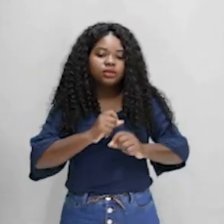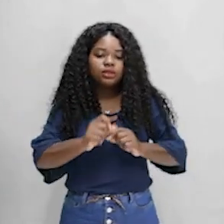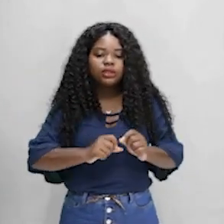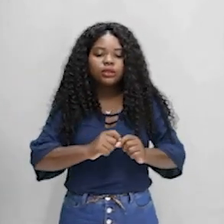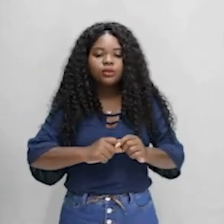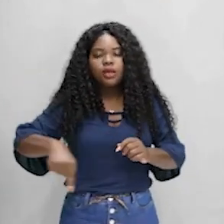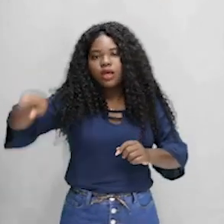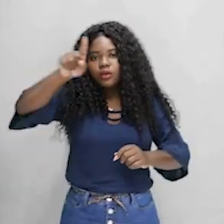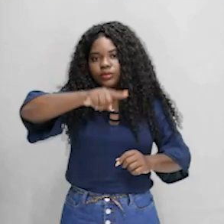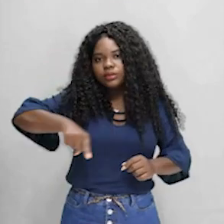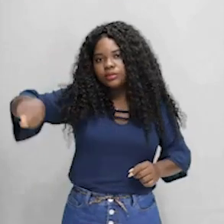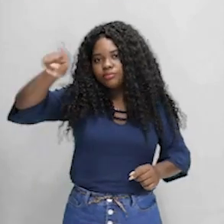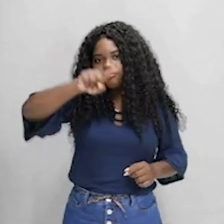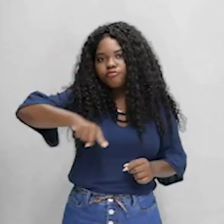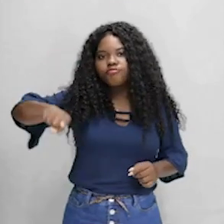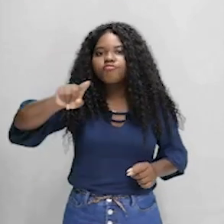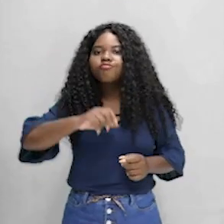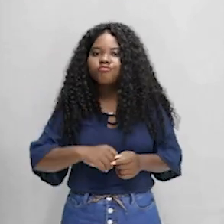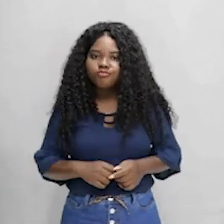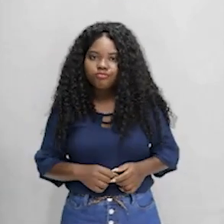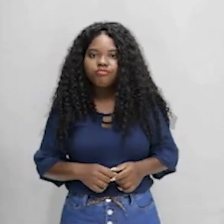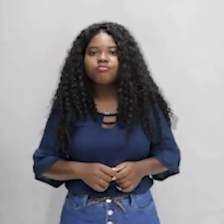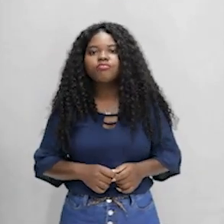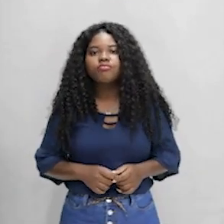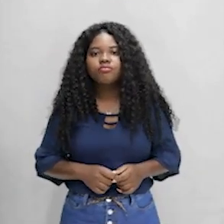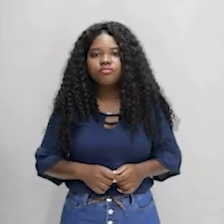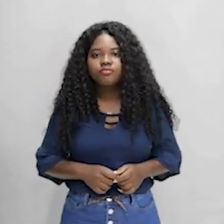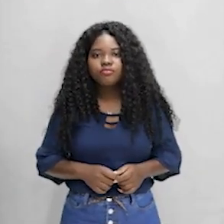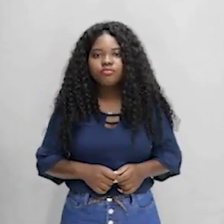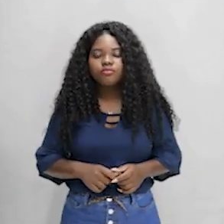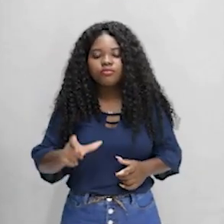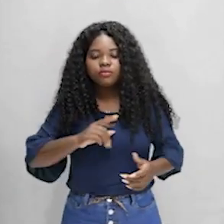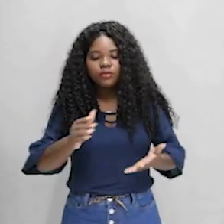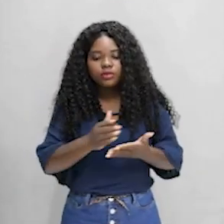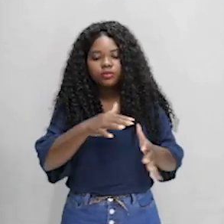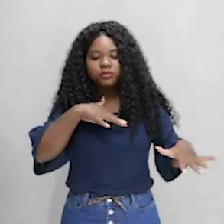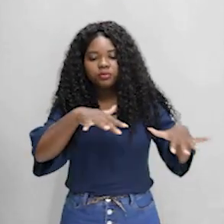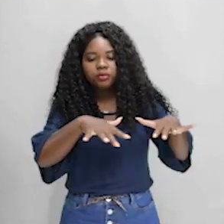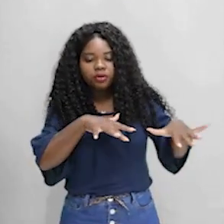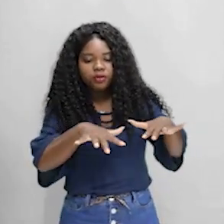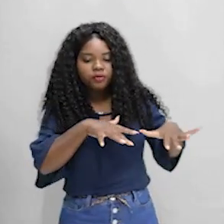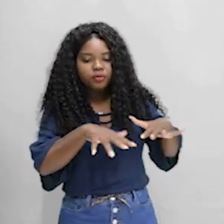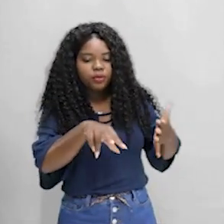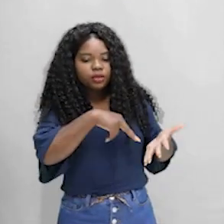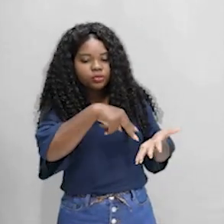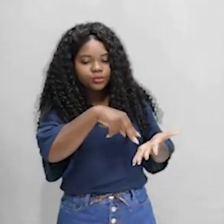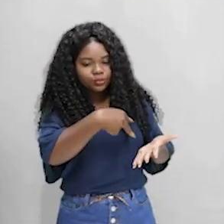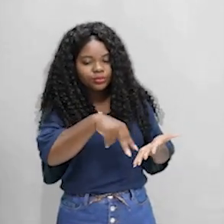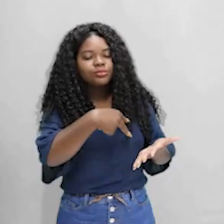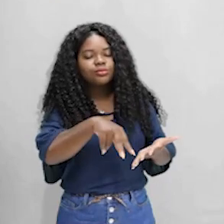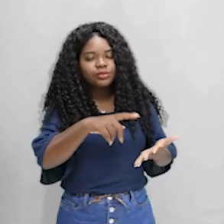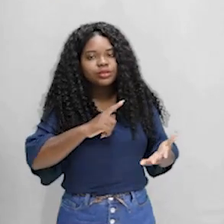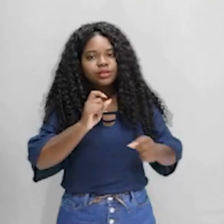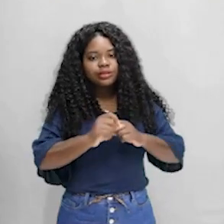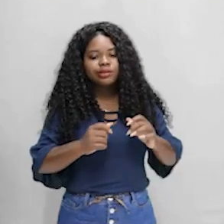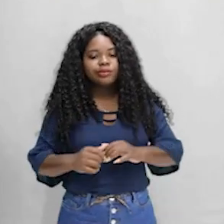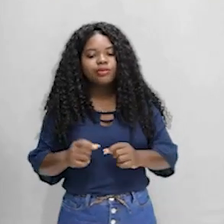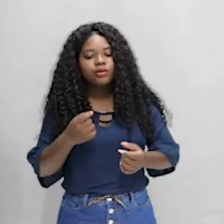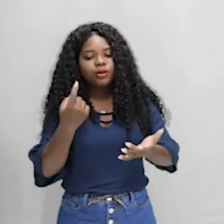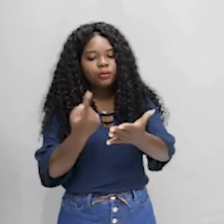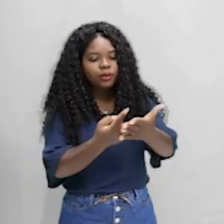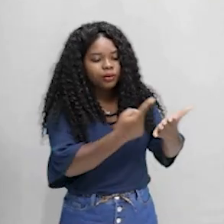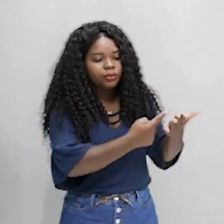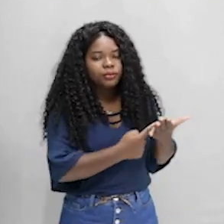os arcos, as argolas, e elas executam ali alguns movimentos ali. Tem que ter uma certa